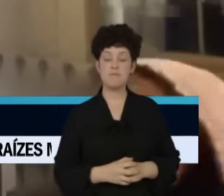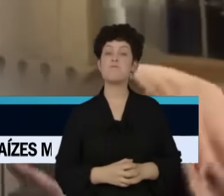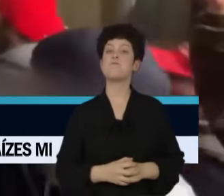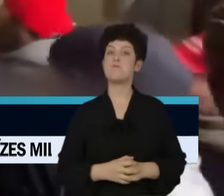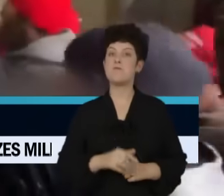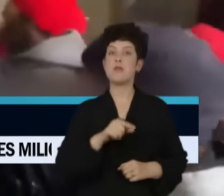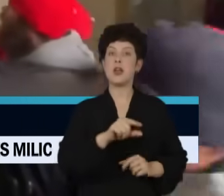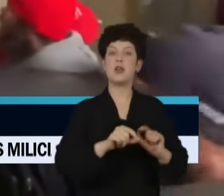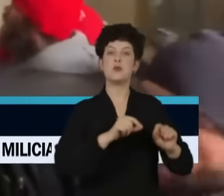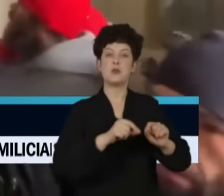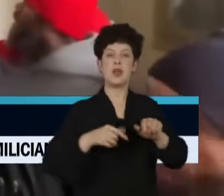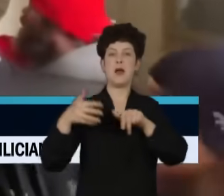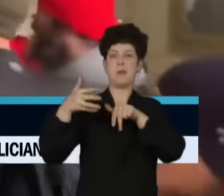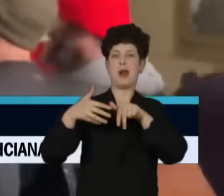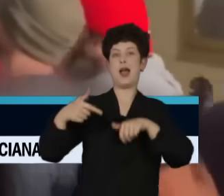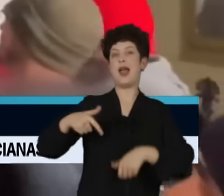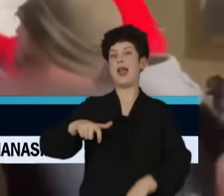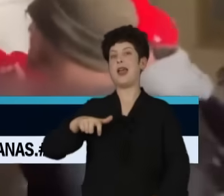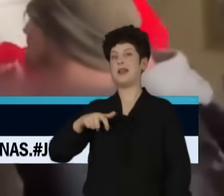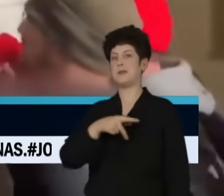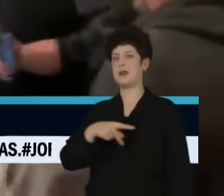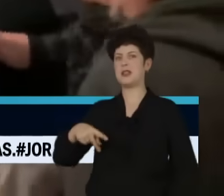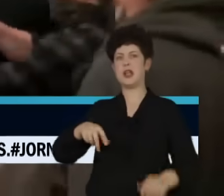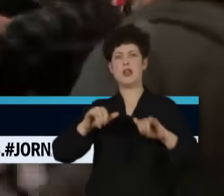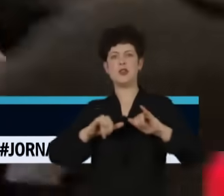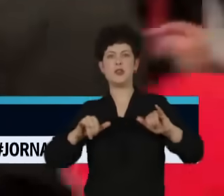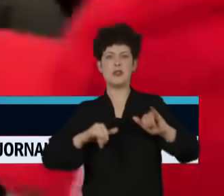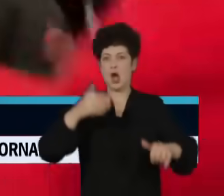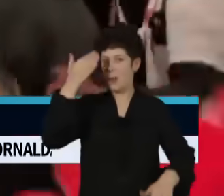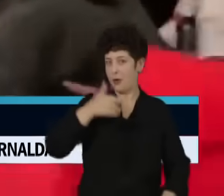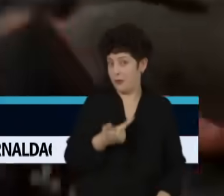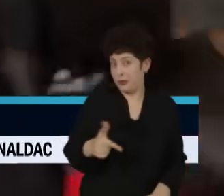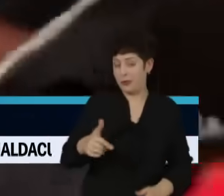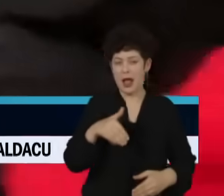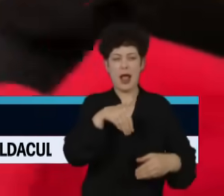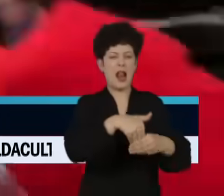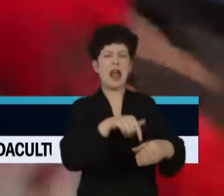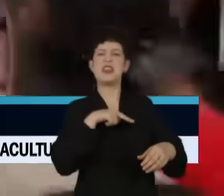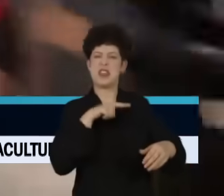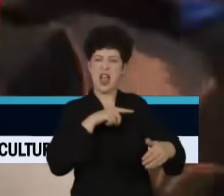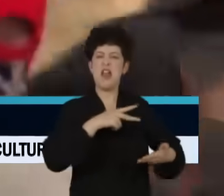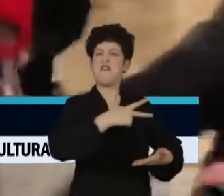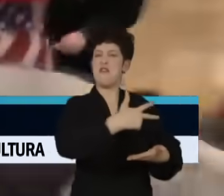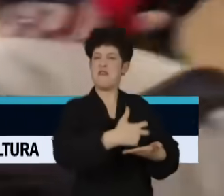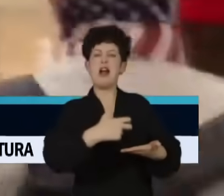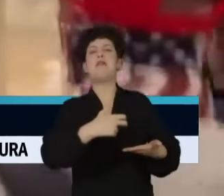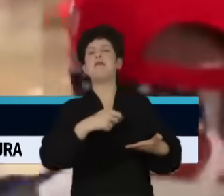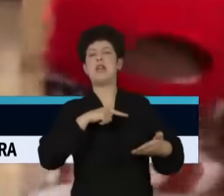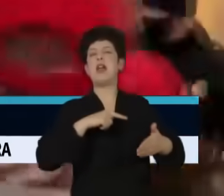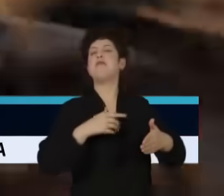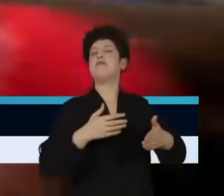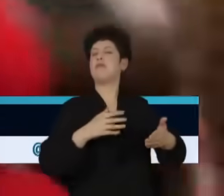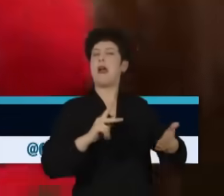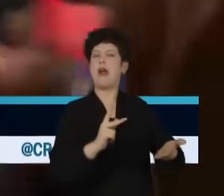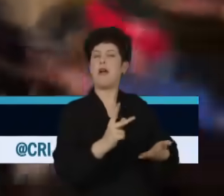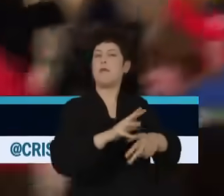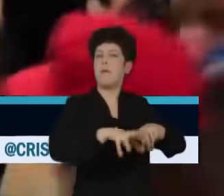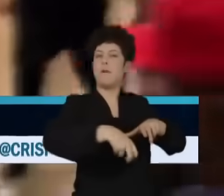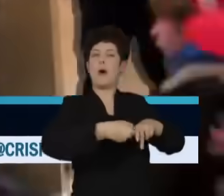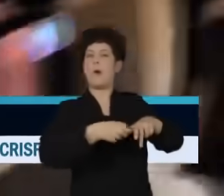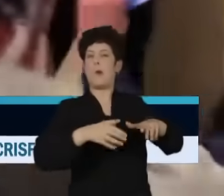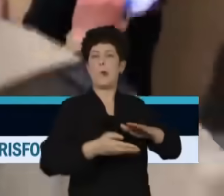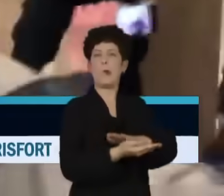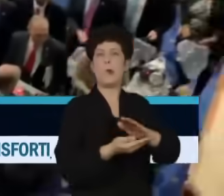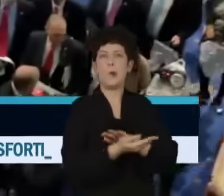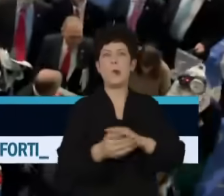Inflamados pelas falas do ex-presidente, que dizia sem provas que a eleição foi fraudada, milhares de manifestantes invadiram a sede do